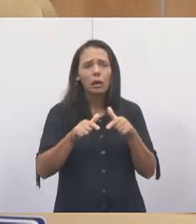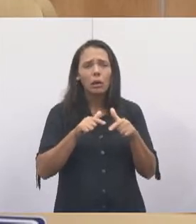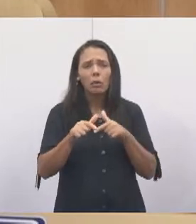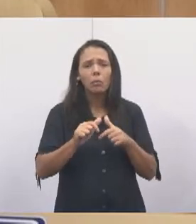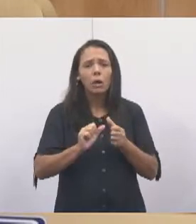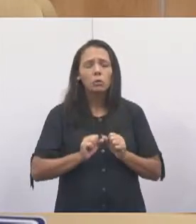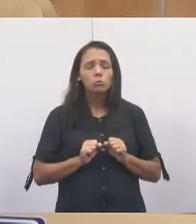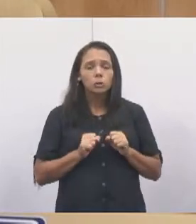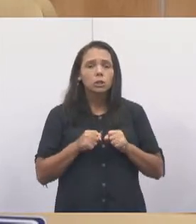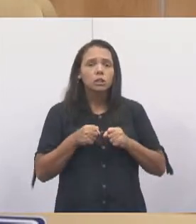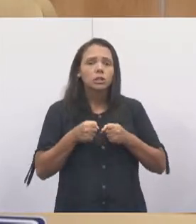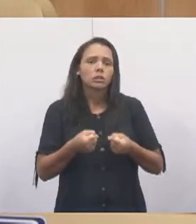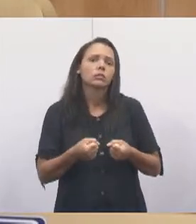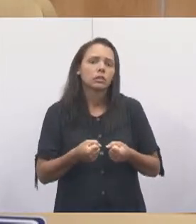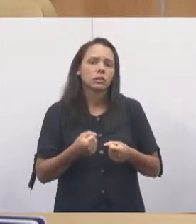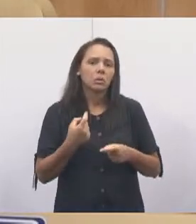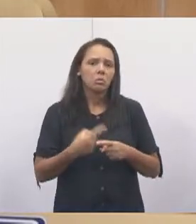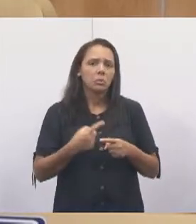fazem plantão,